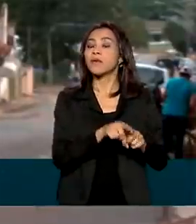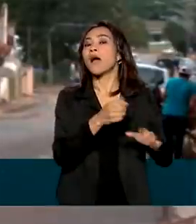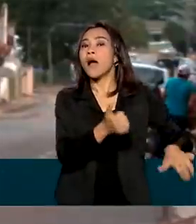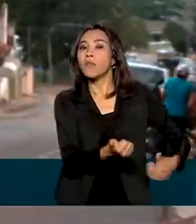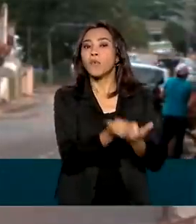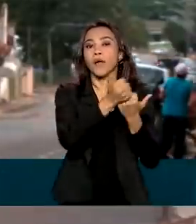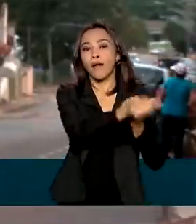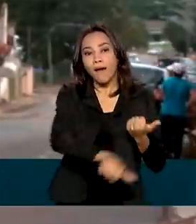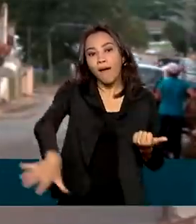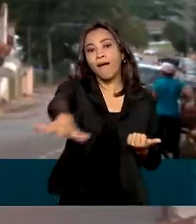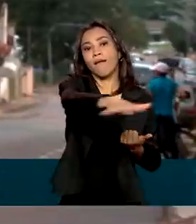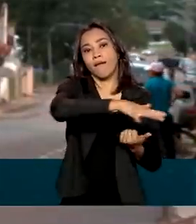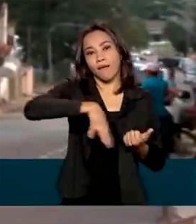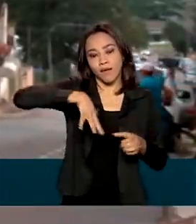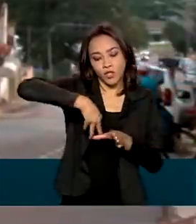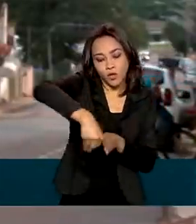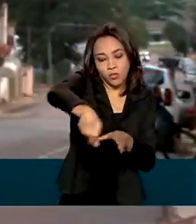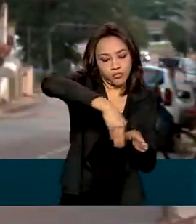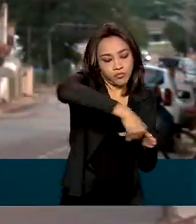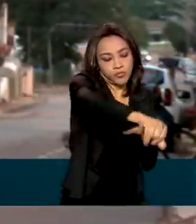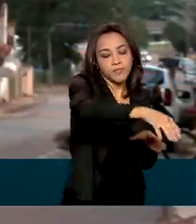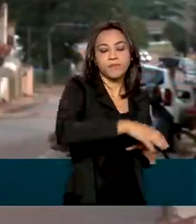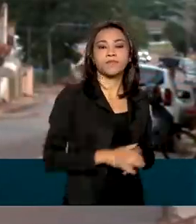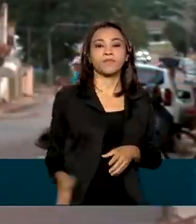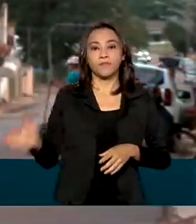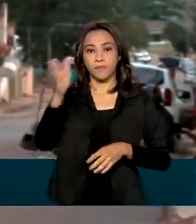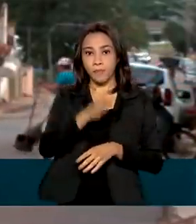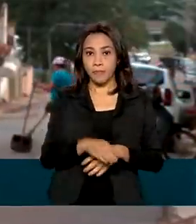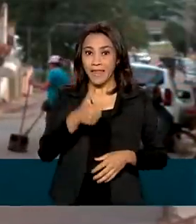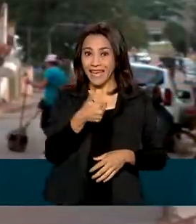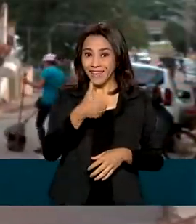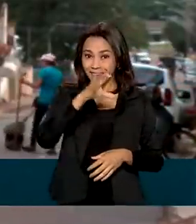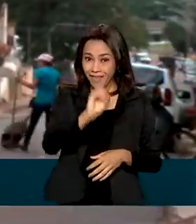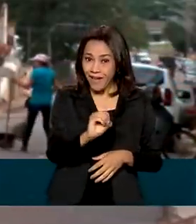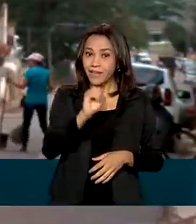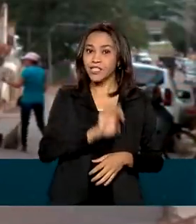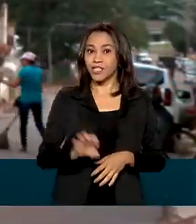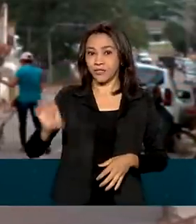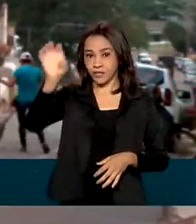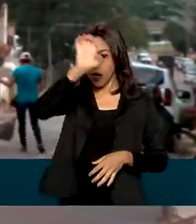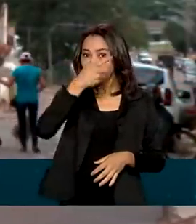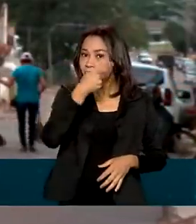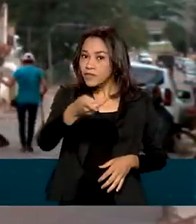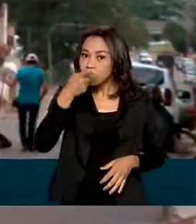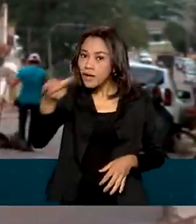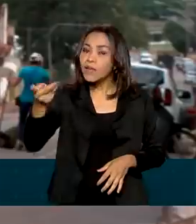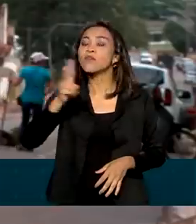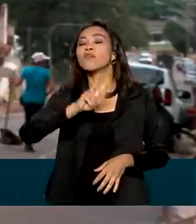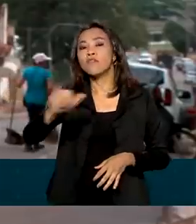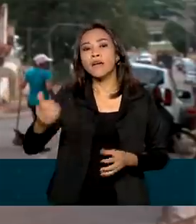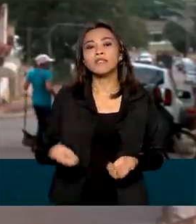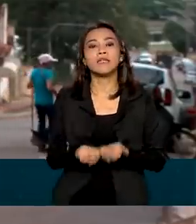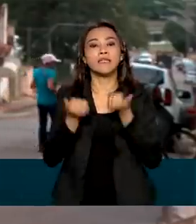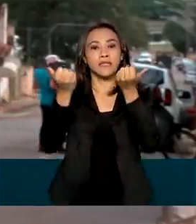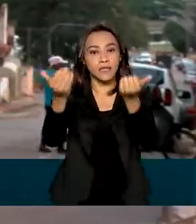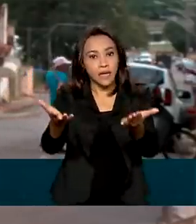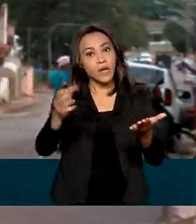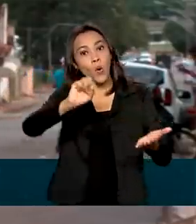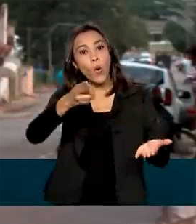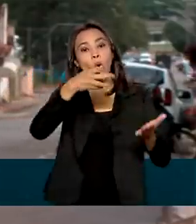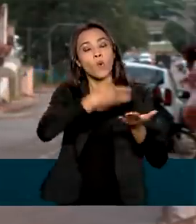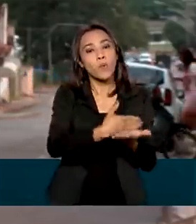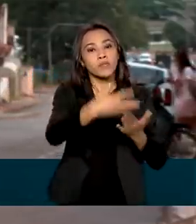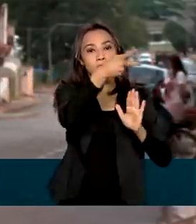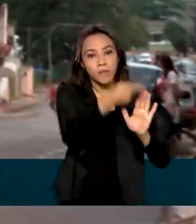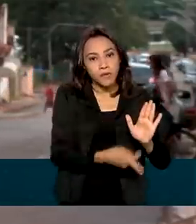setor produtivo e aos municípios. Em cada um dos 10 estados visitados, serão entregues ou iniciadas obras e projetos